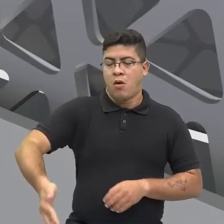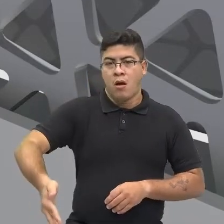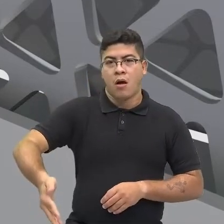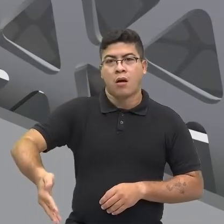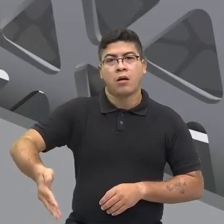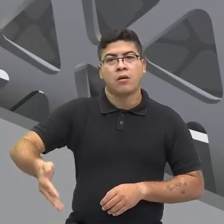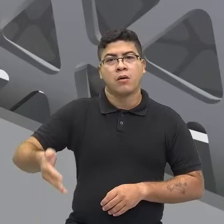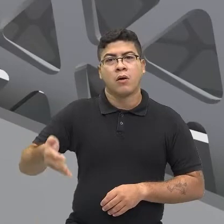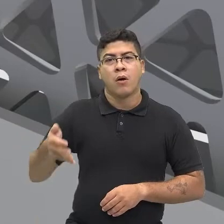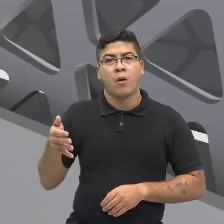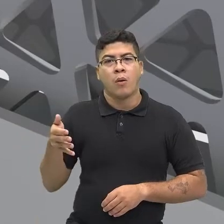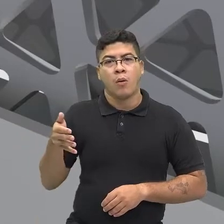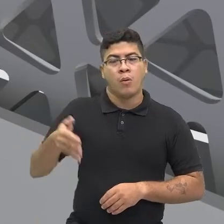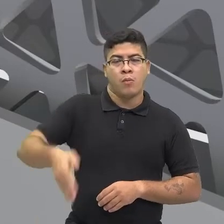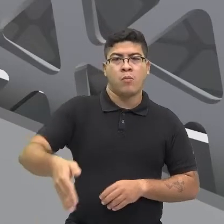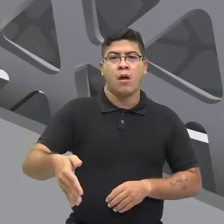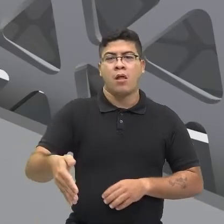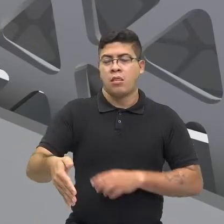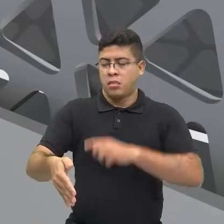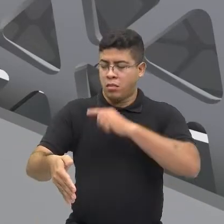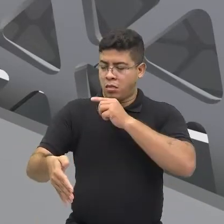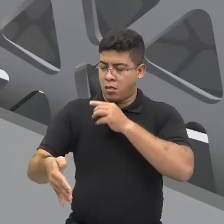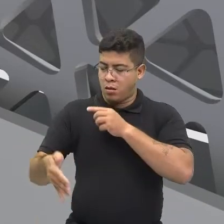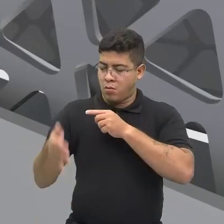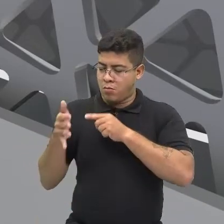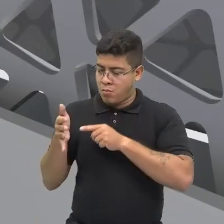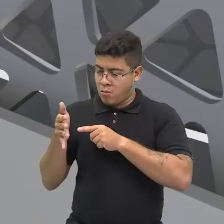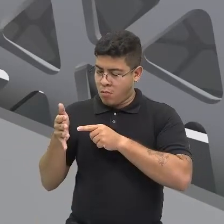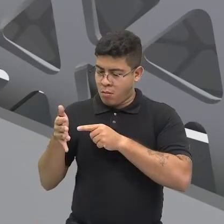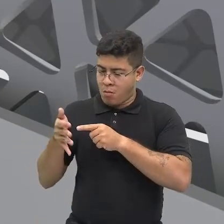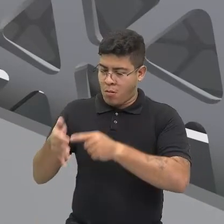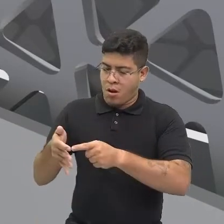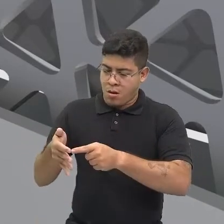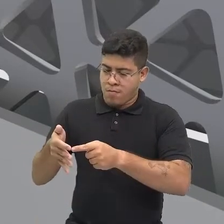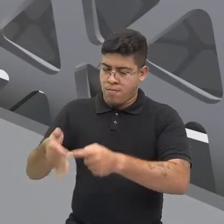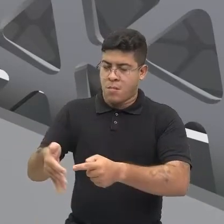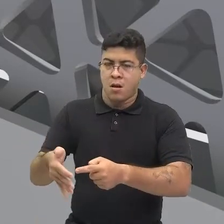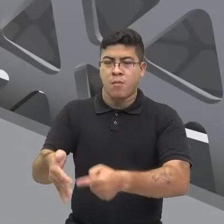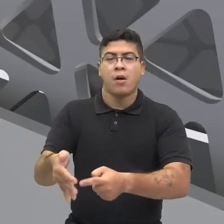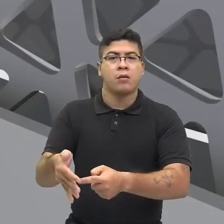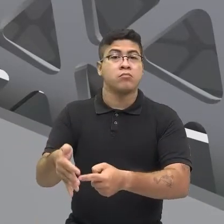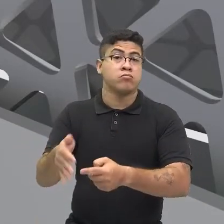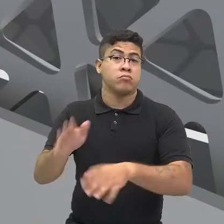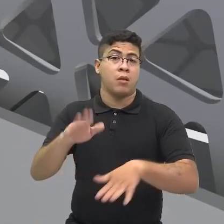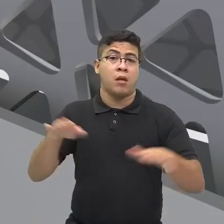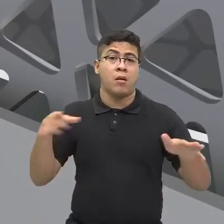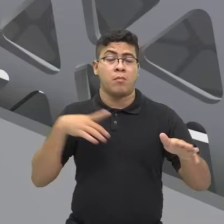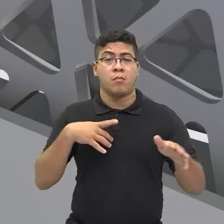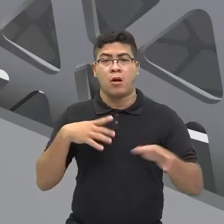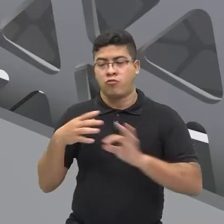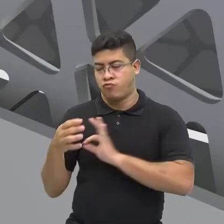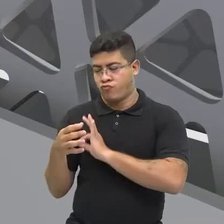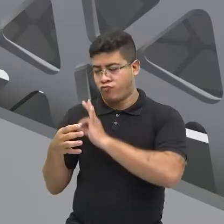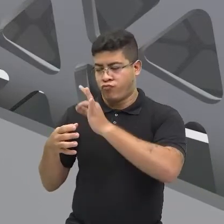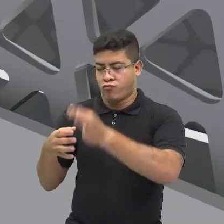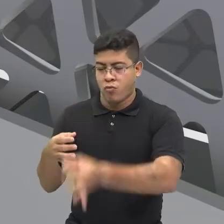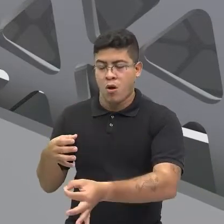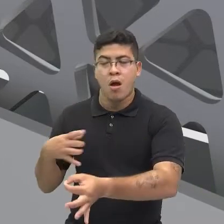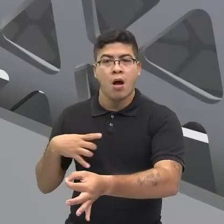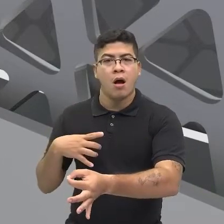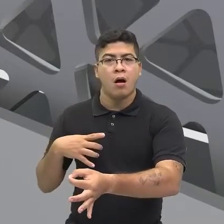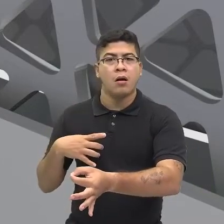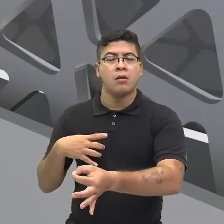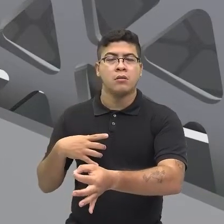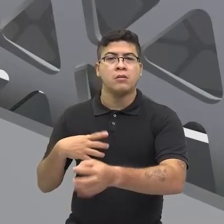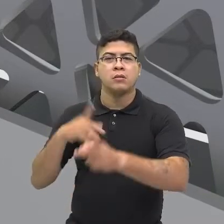vai os diversos pontos da velocidade aqui. O braço não interessa. O que interessa é essa trajetória aqui, né? Se você